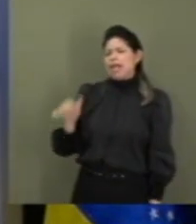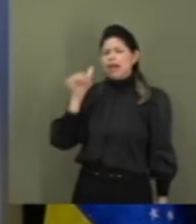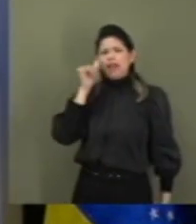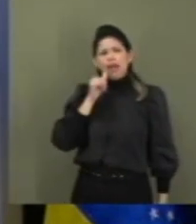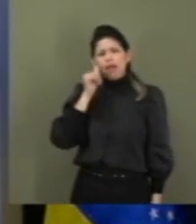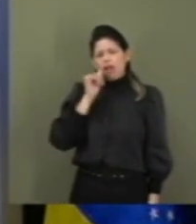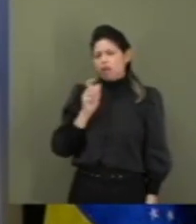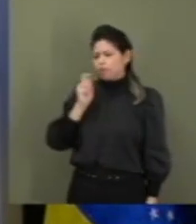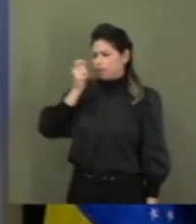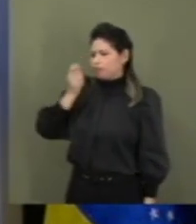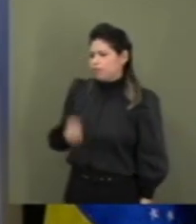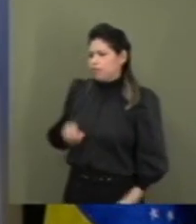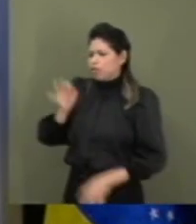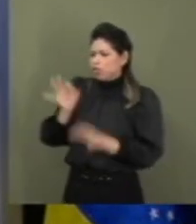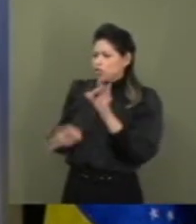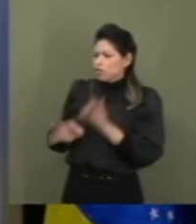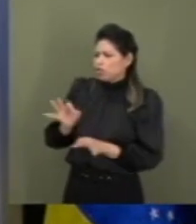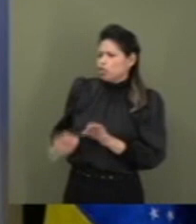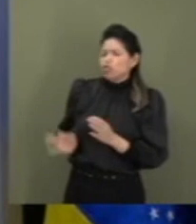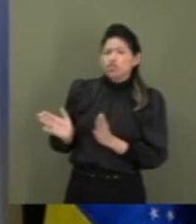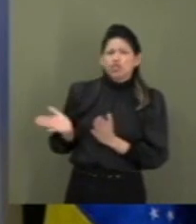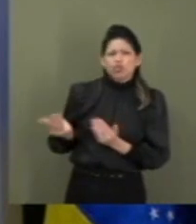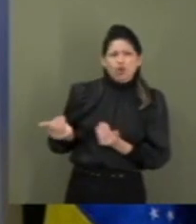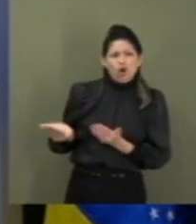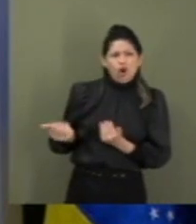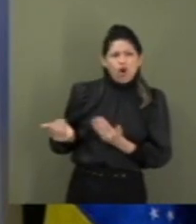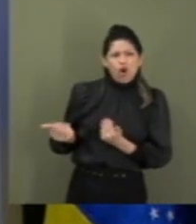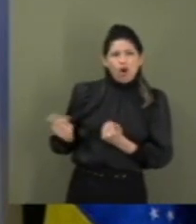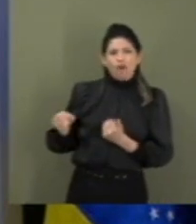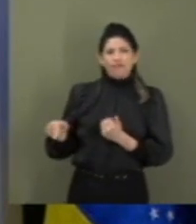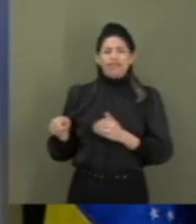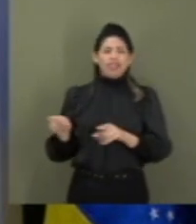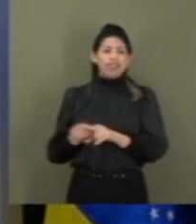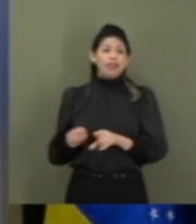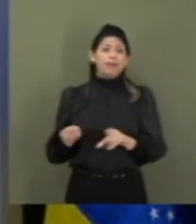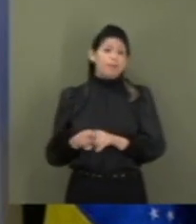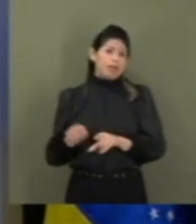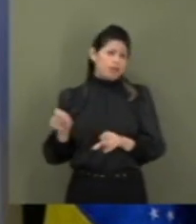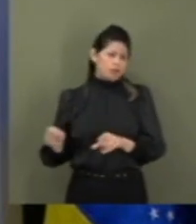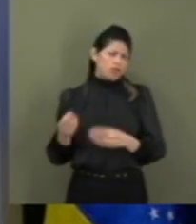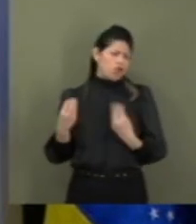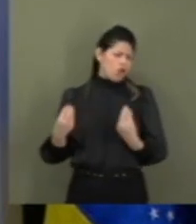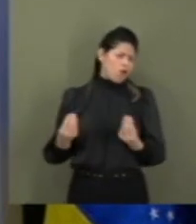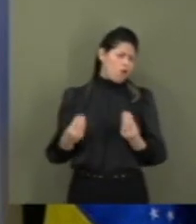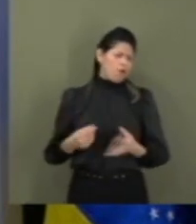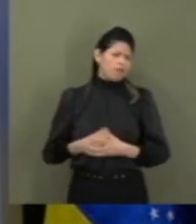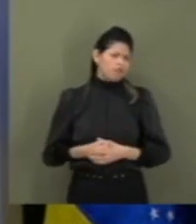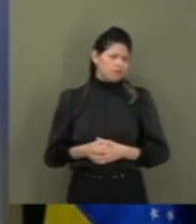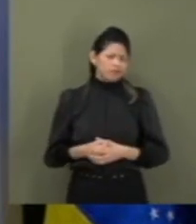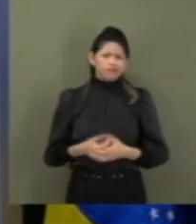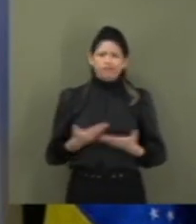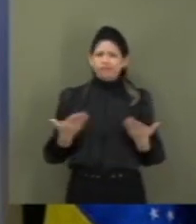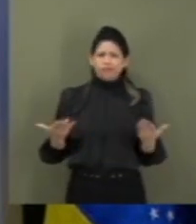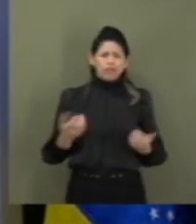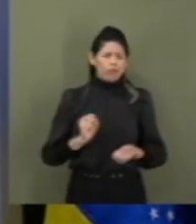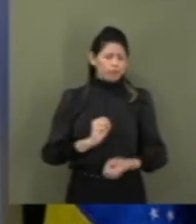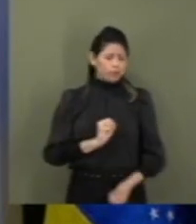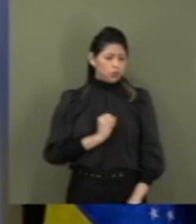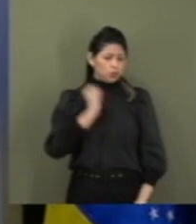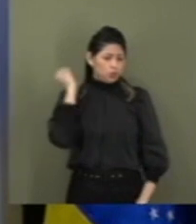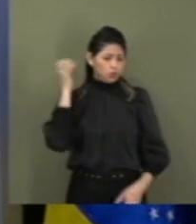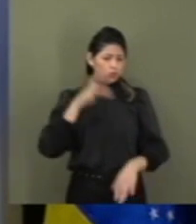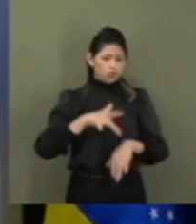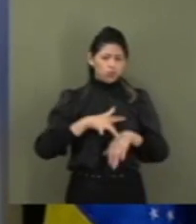jovem é um abuso e um atentado à magistratura, que abre um